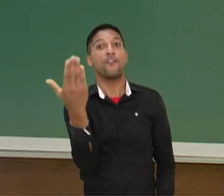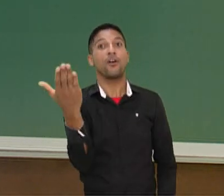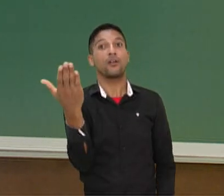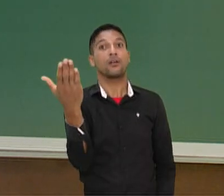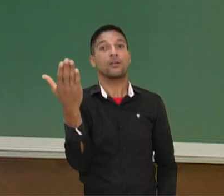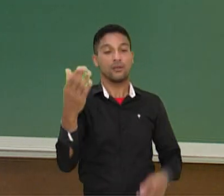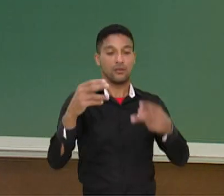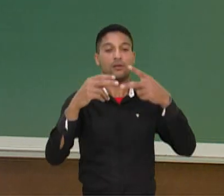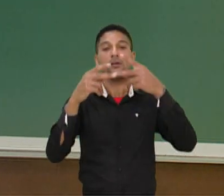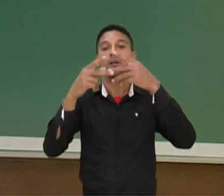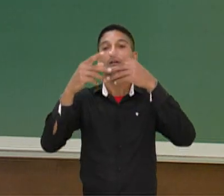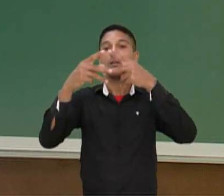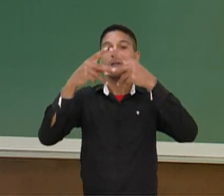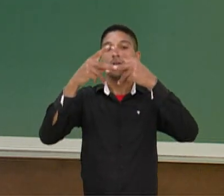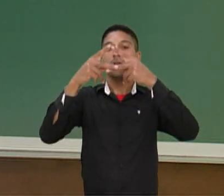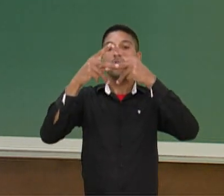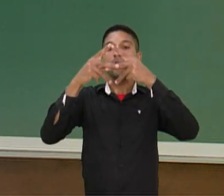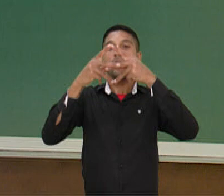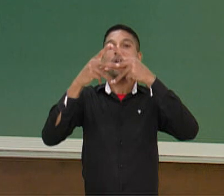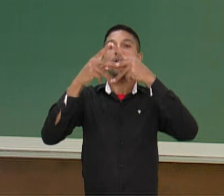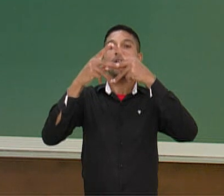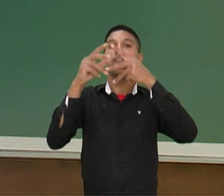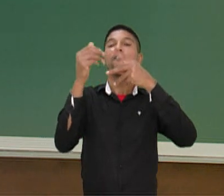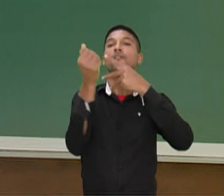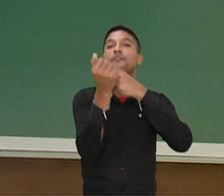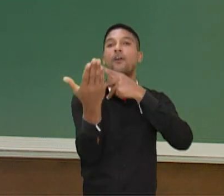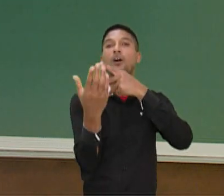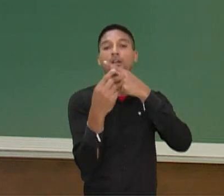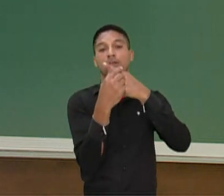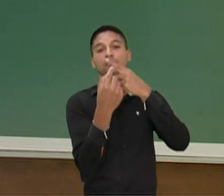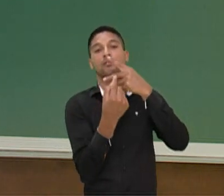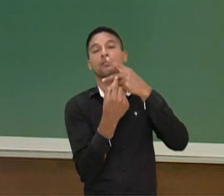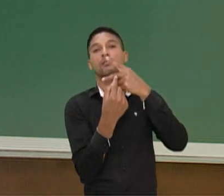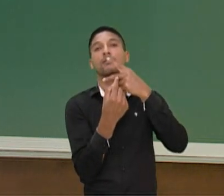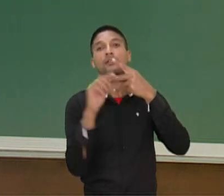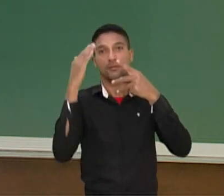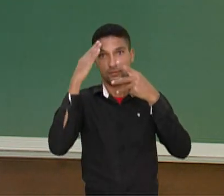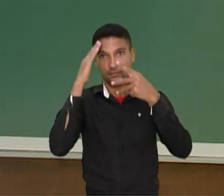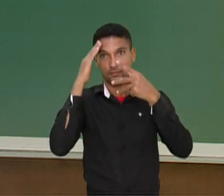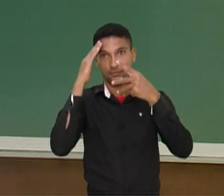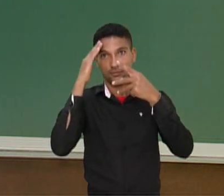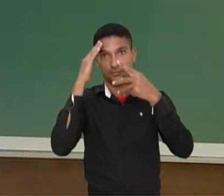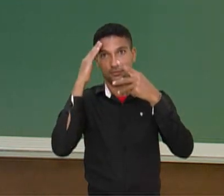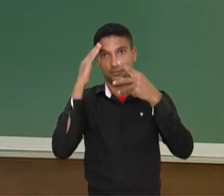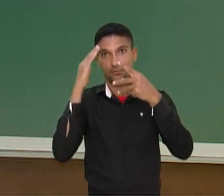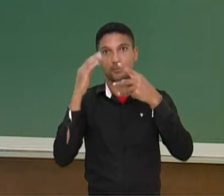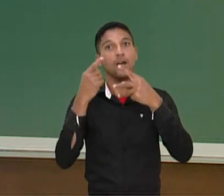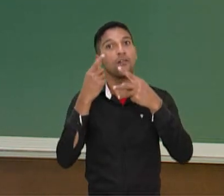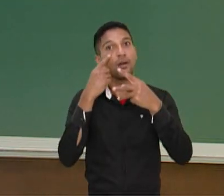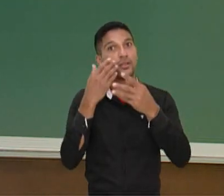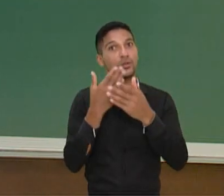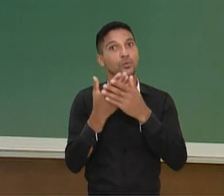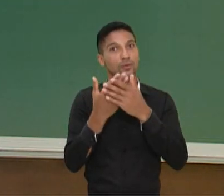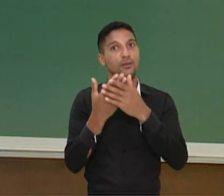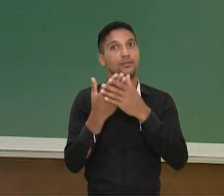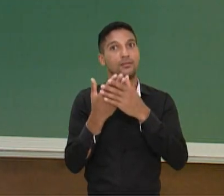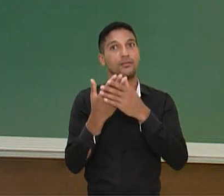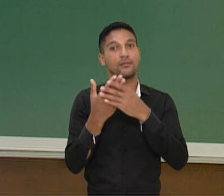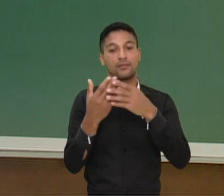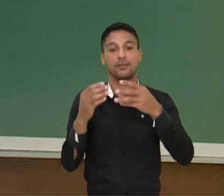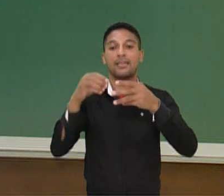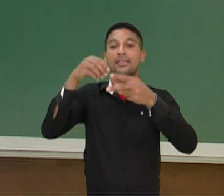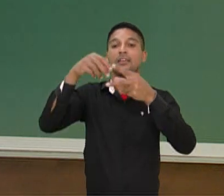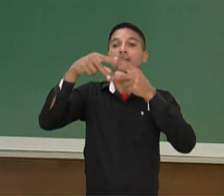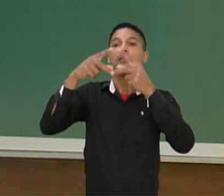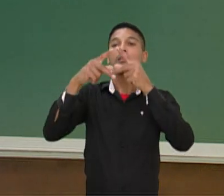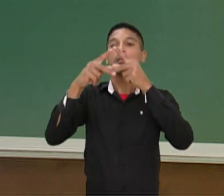fora? Você escolhe uma direção primeiro para prolongar os lados, tá bom? Então, aqui nesse